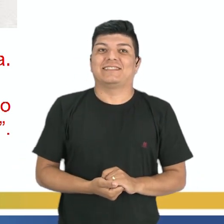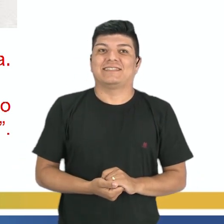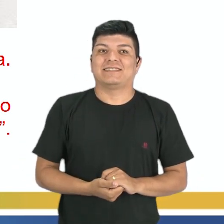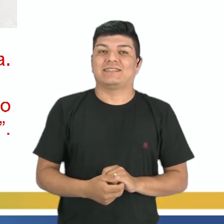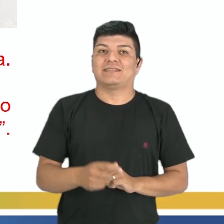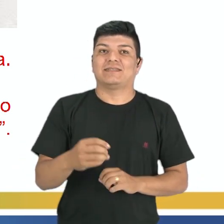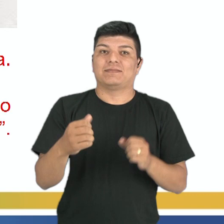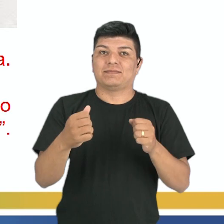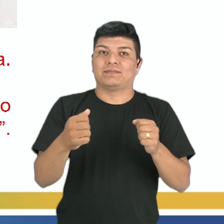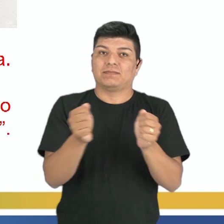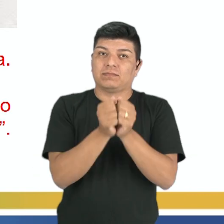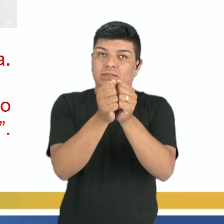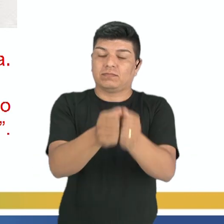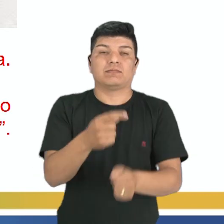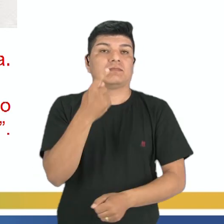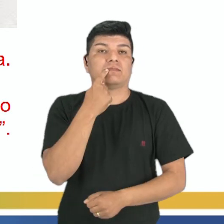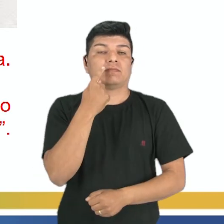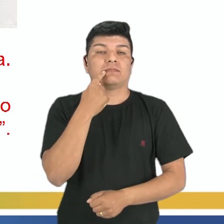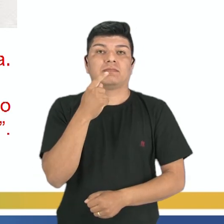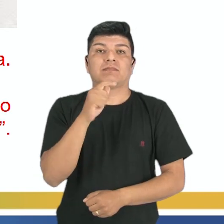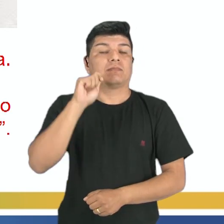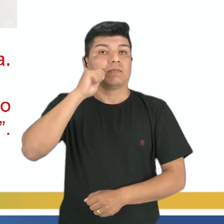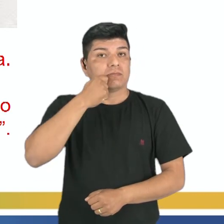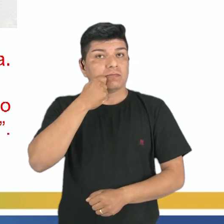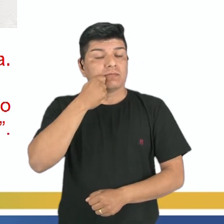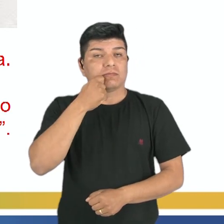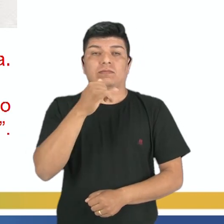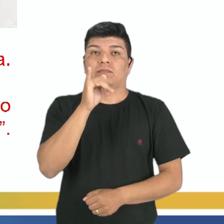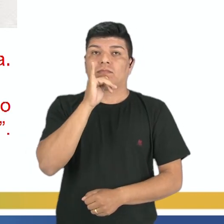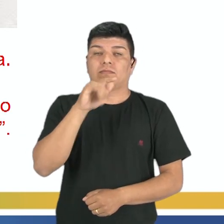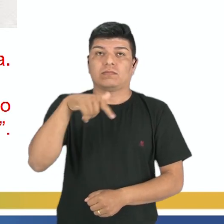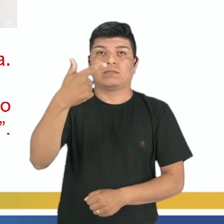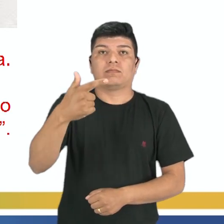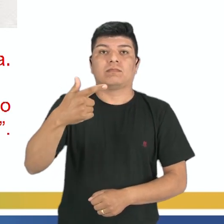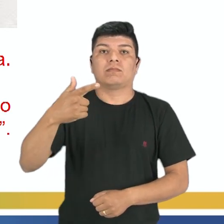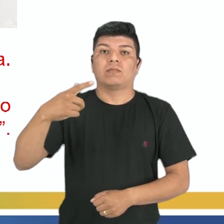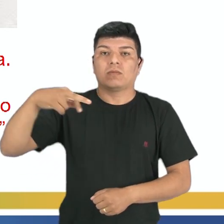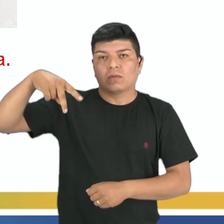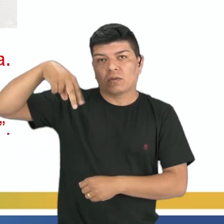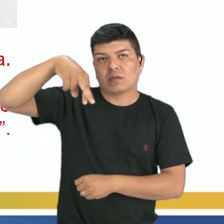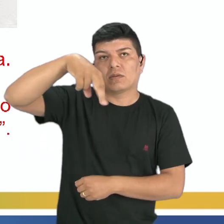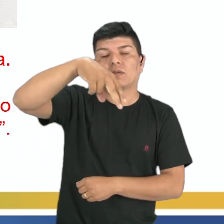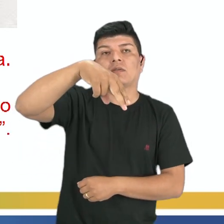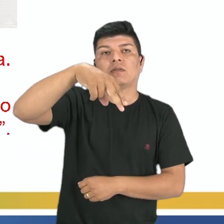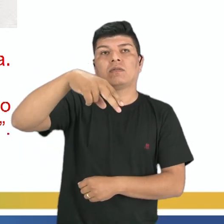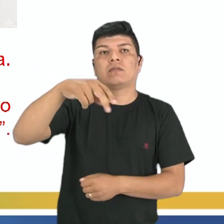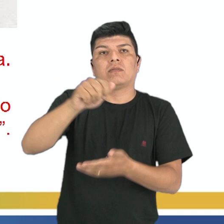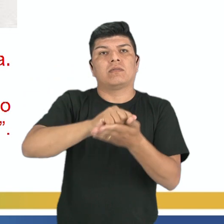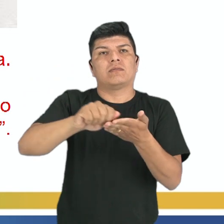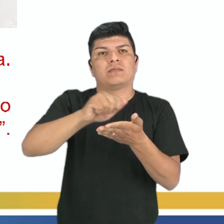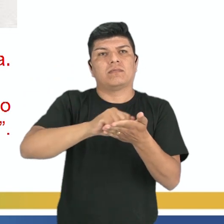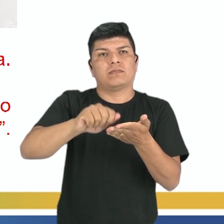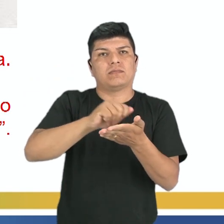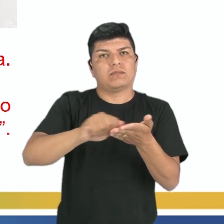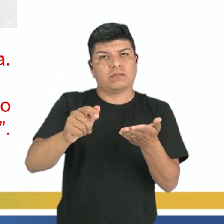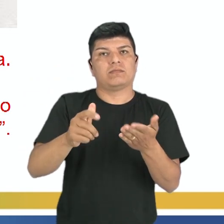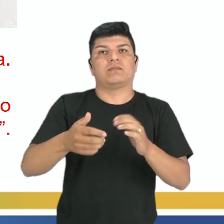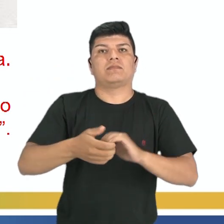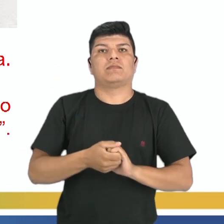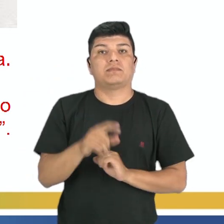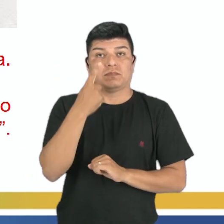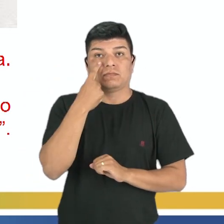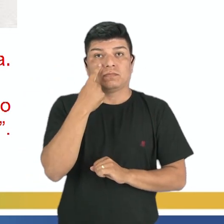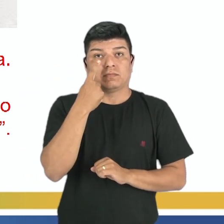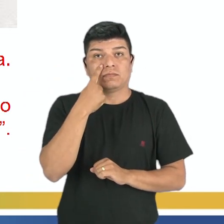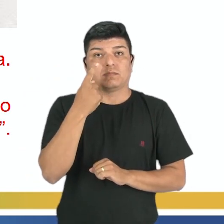pão. Com o passar do tempo, o desenho passou a significar correr. Esse tipo de escrita é chamada de iconográfica ou iconografia, né?